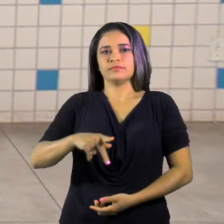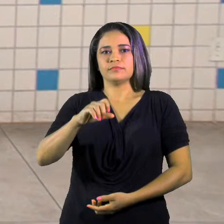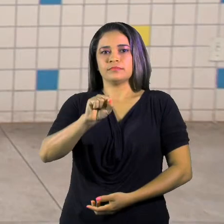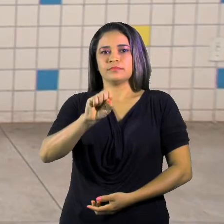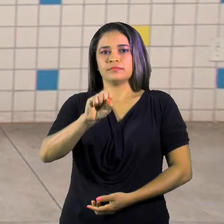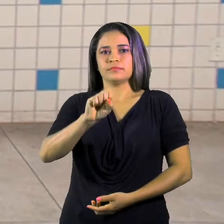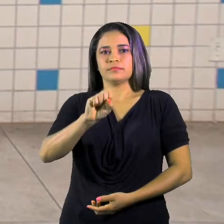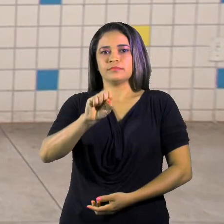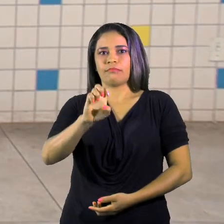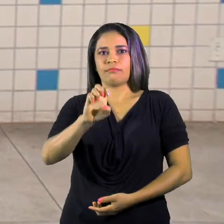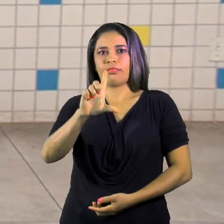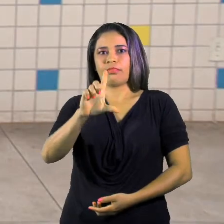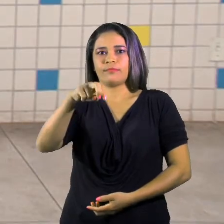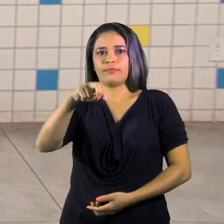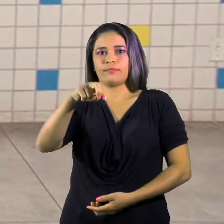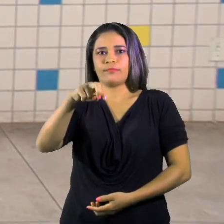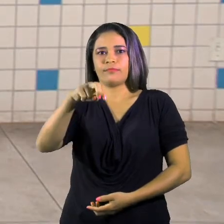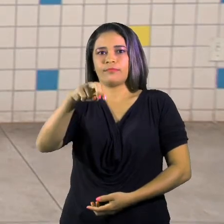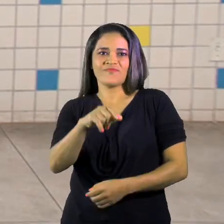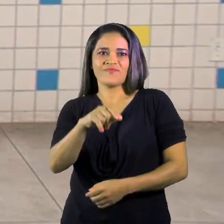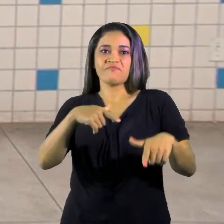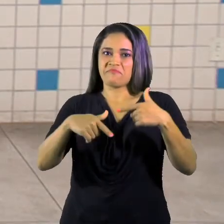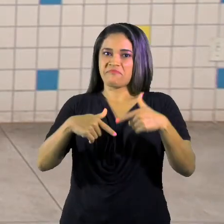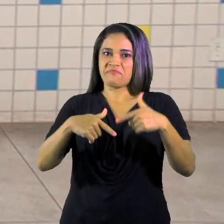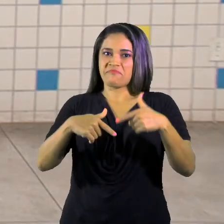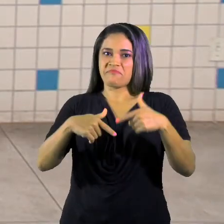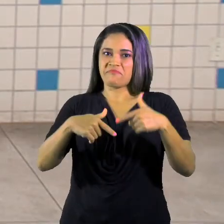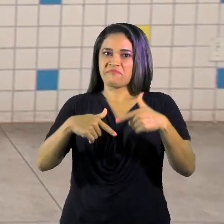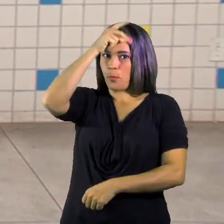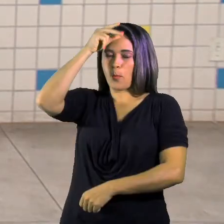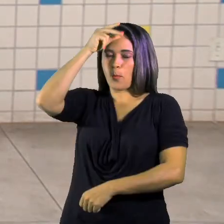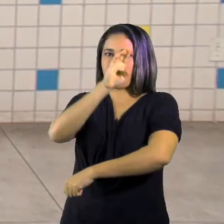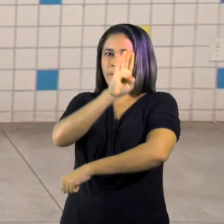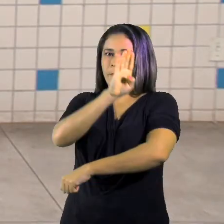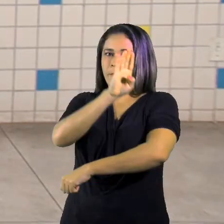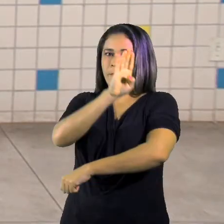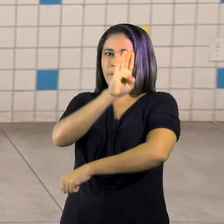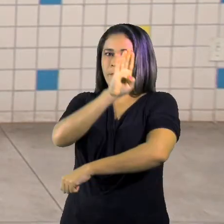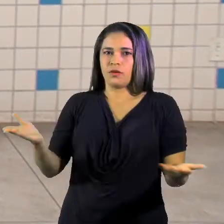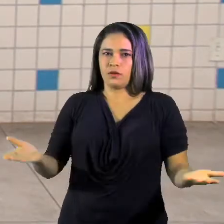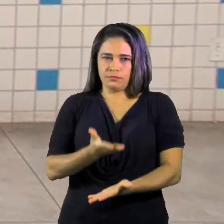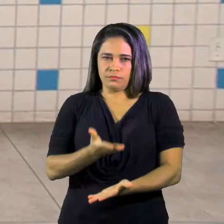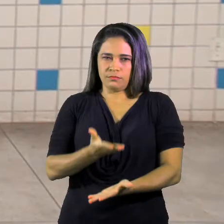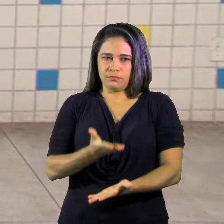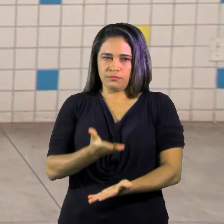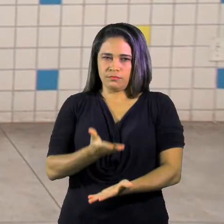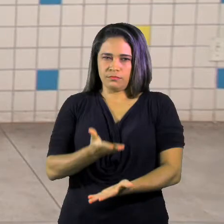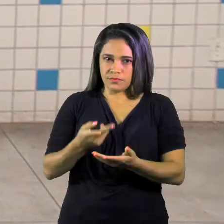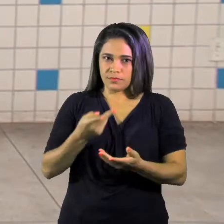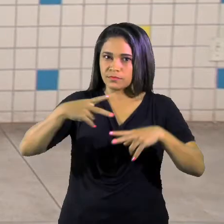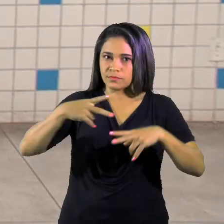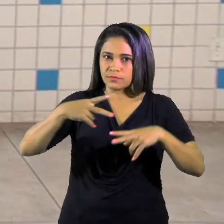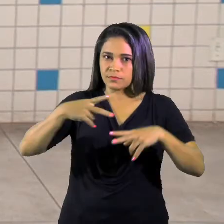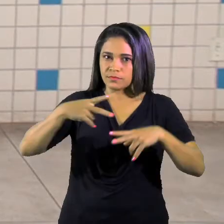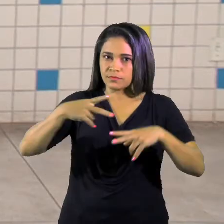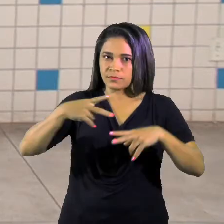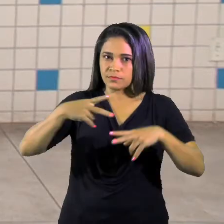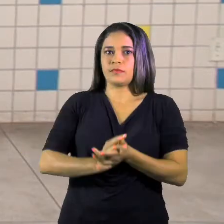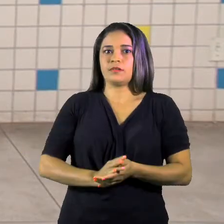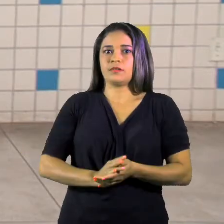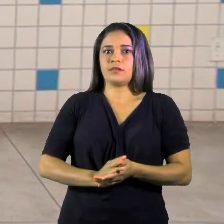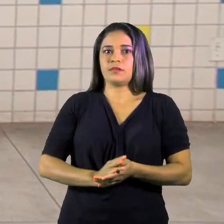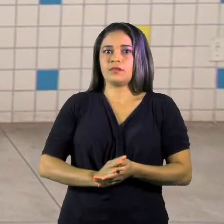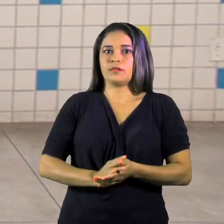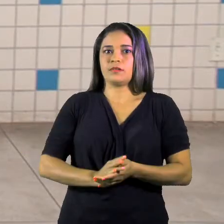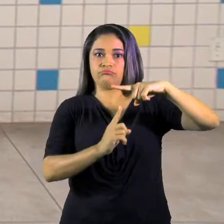Suelândia, trabalho na Escola Municipal Beatriz Rodrigues. A nossa aula de hoje, nós vamos falar sobre rede de transporte